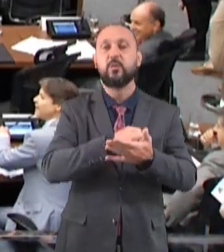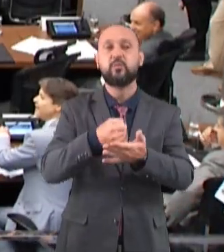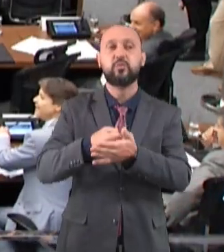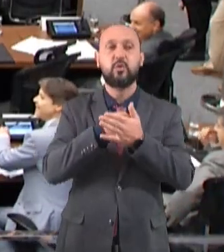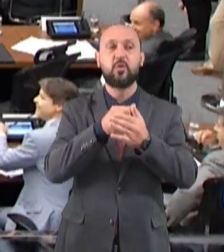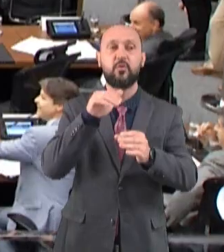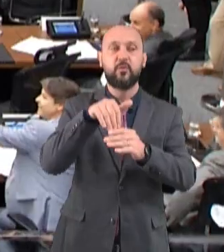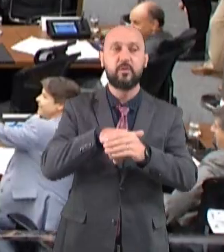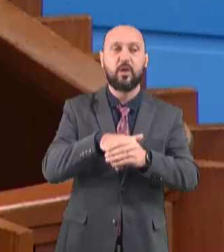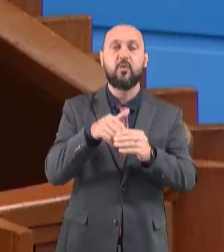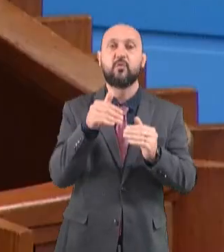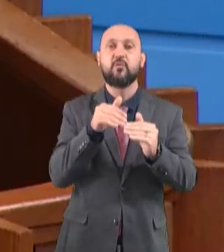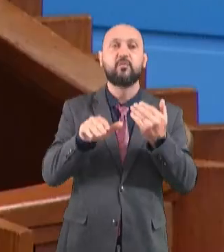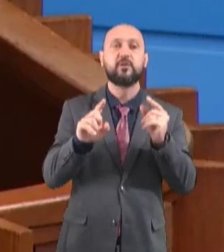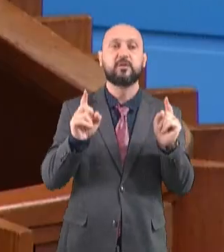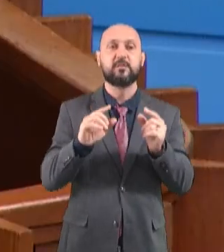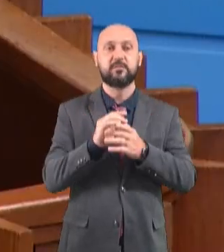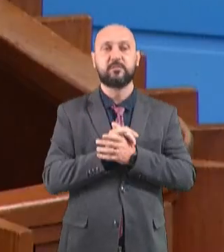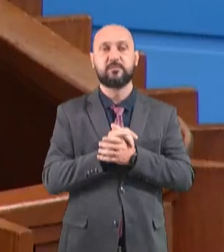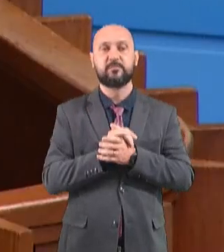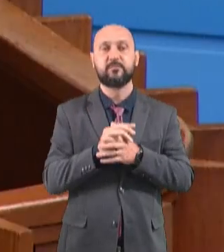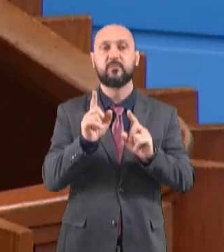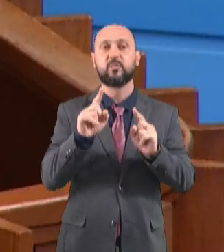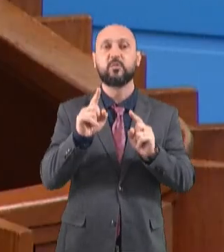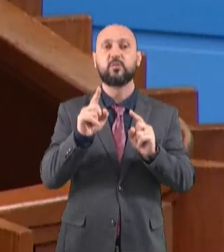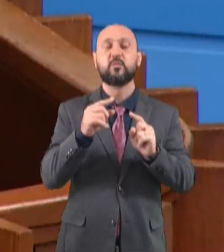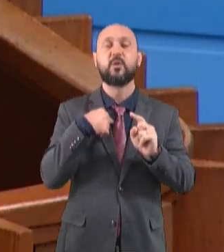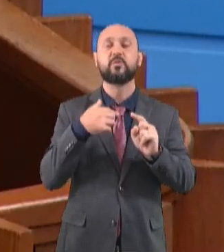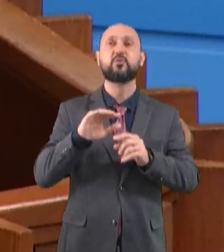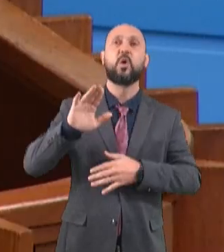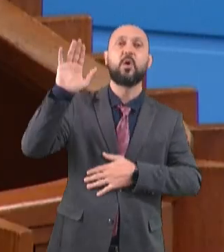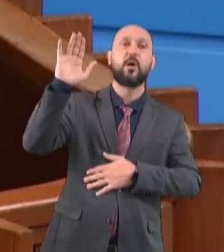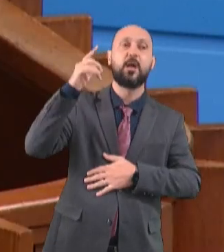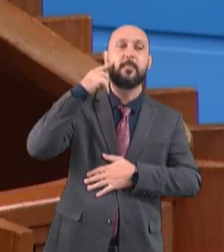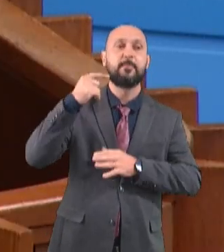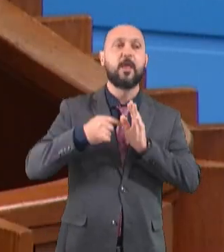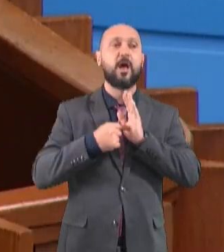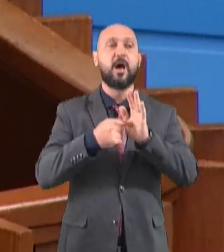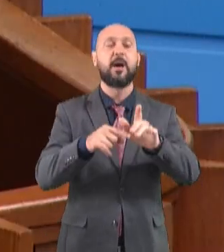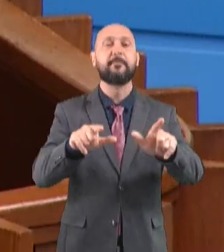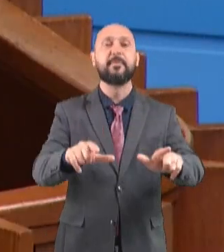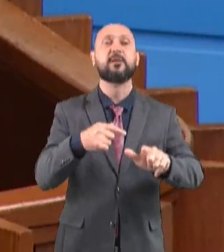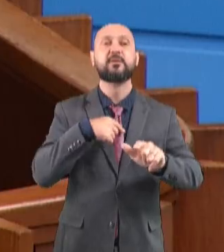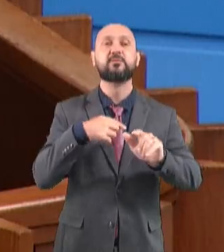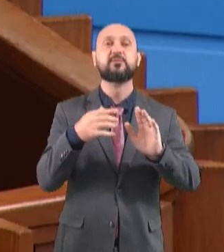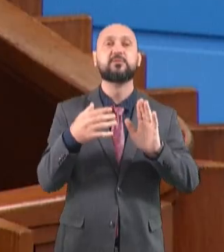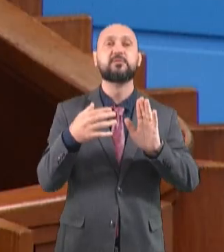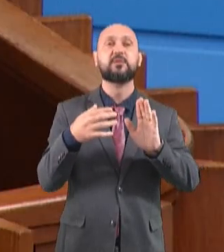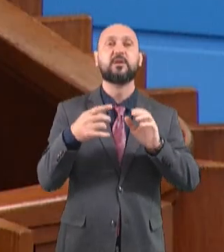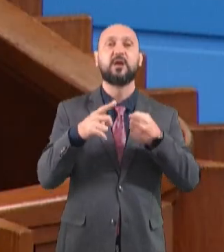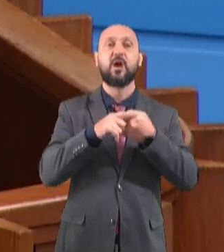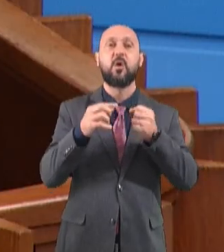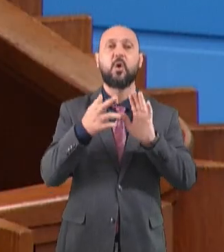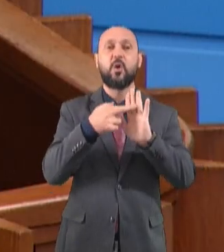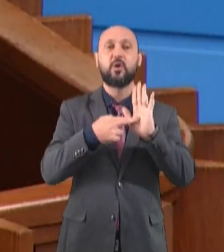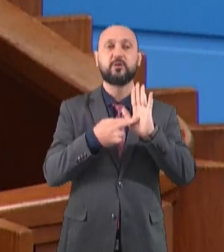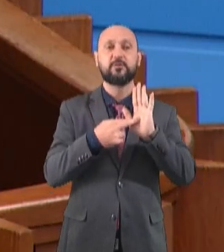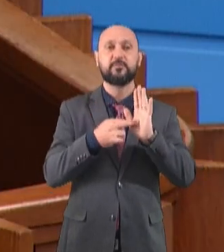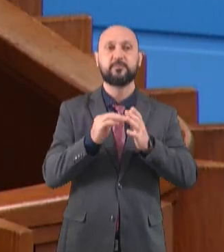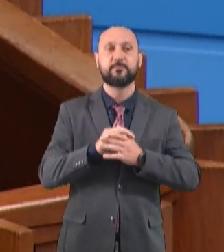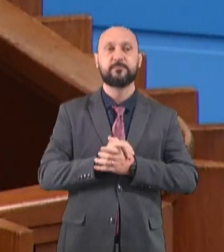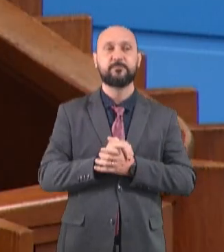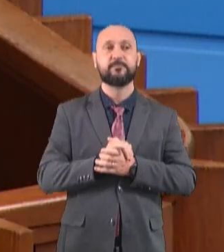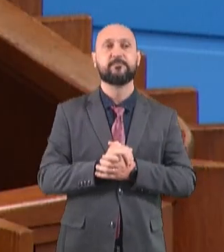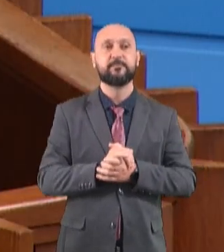necessidade de votar ou não votar. Não é uma questão de ordem onde eu tenho que apresentar os dispositivos regimentais que estão